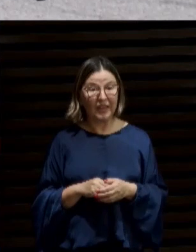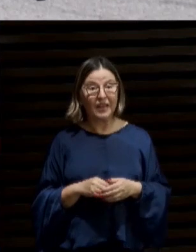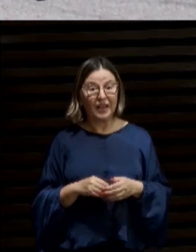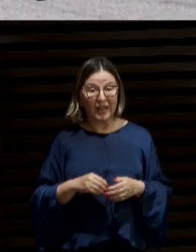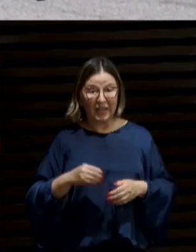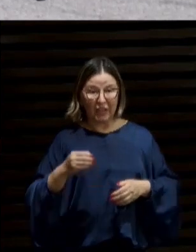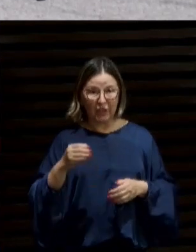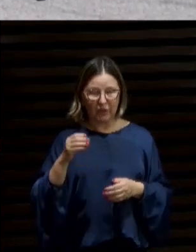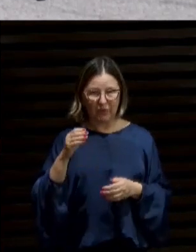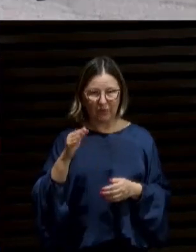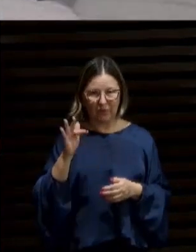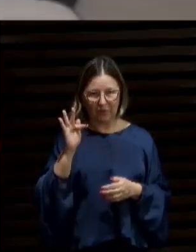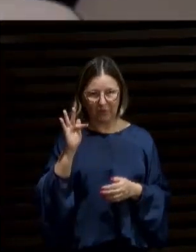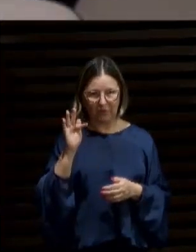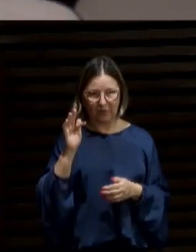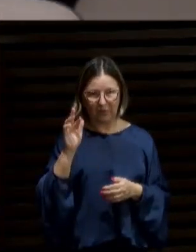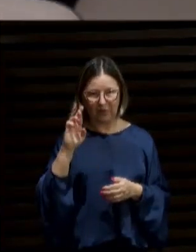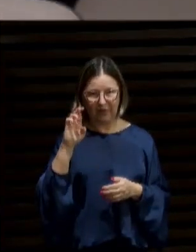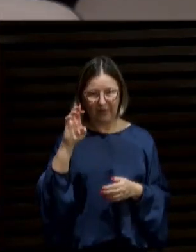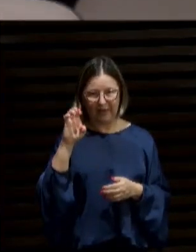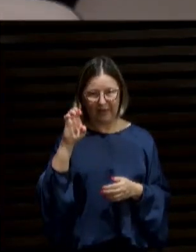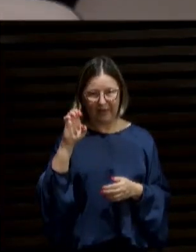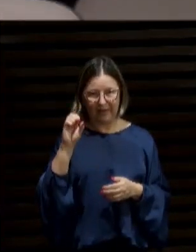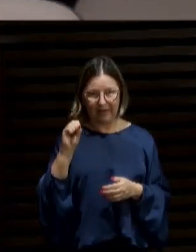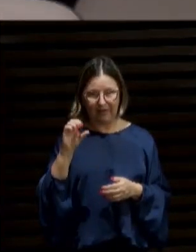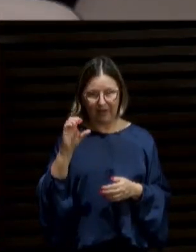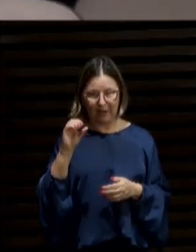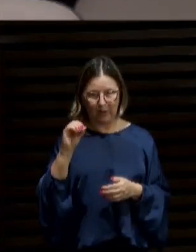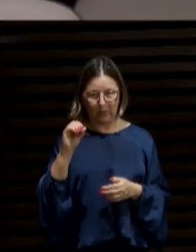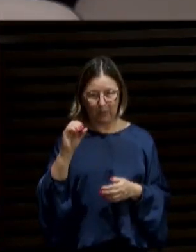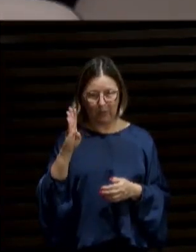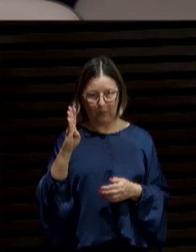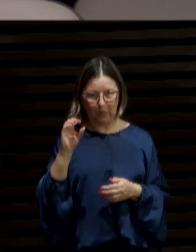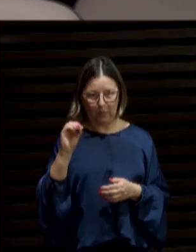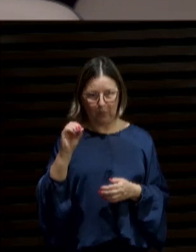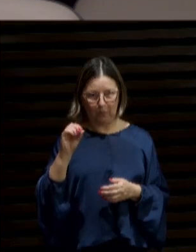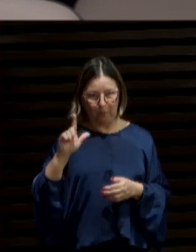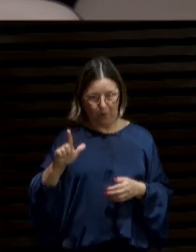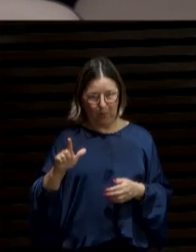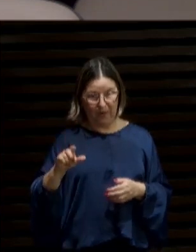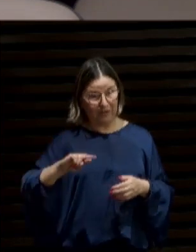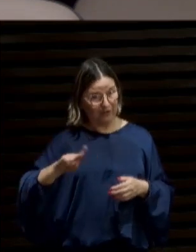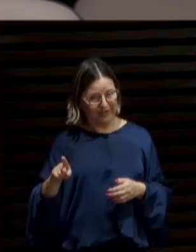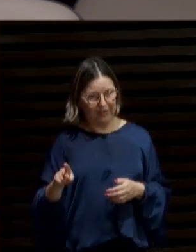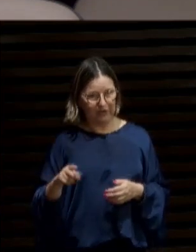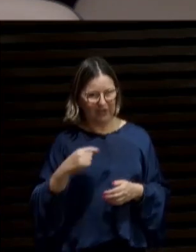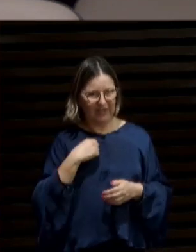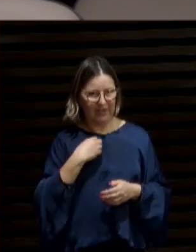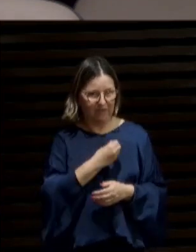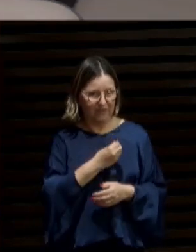Quando eu morei no Rio de Janeiro, lá na década de 60, a gente ia lá na praia